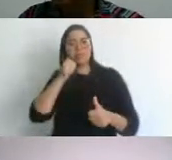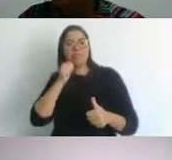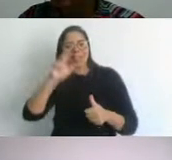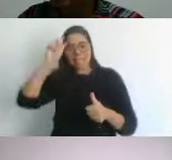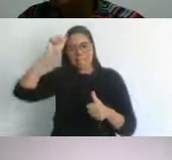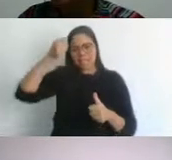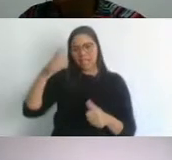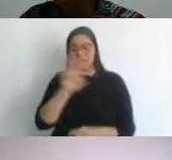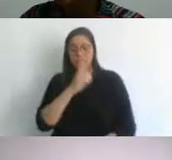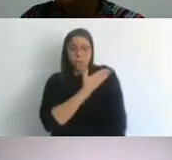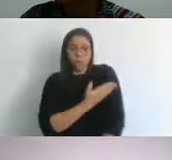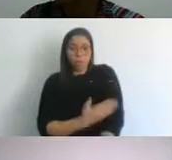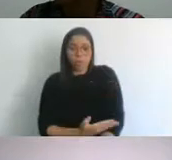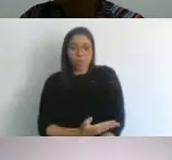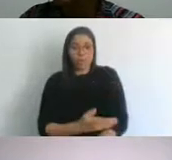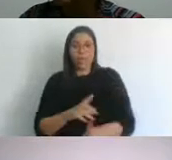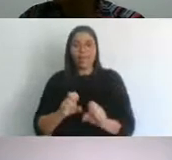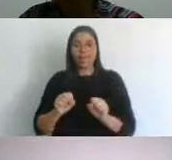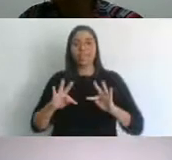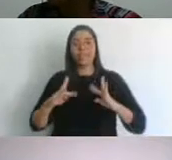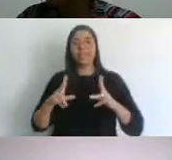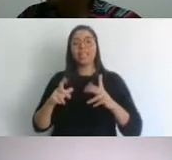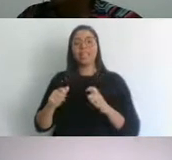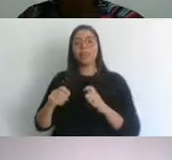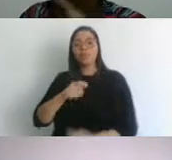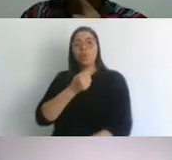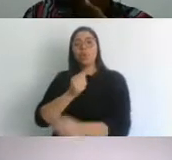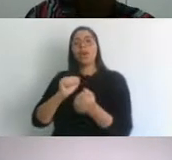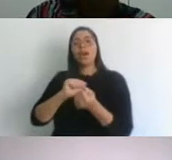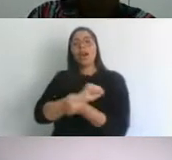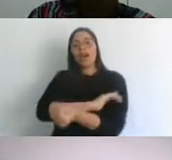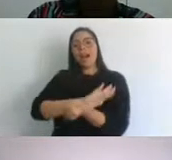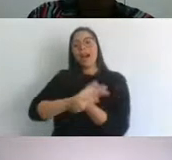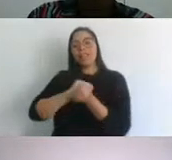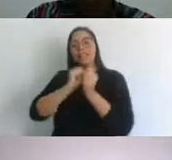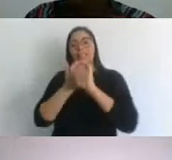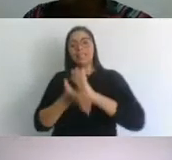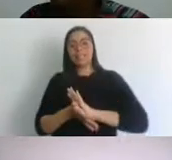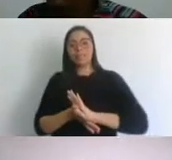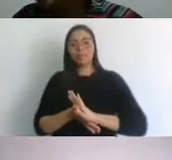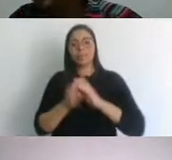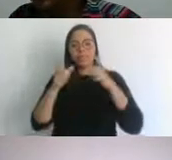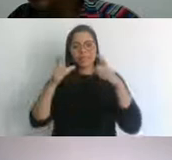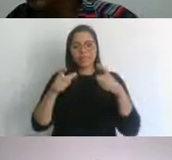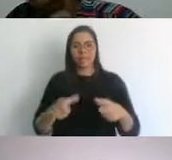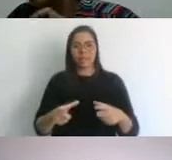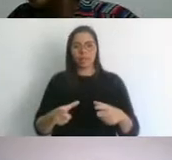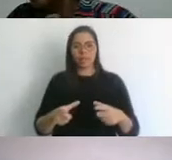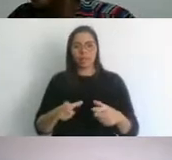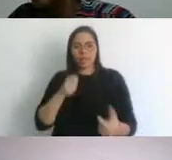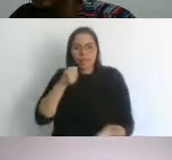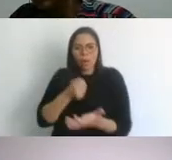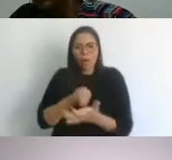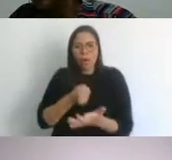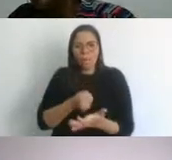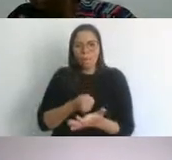negras e não brancas na reivindicação de que a questão do racismo é Central e no eixo da opressão